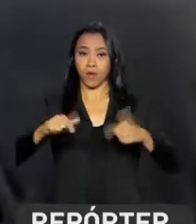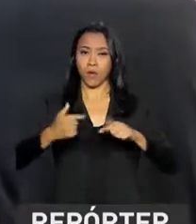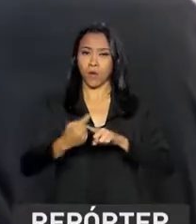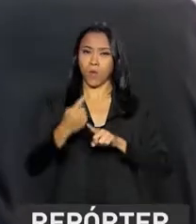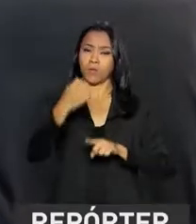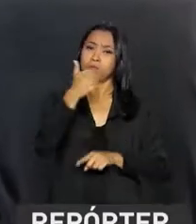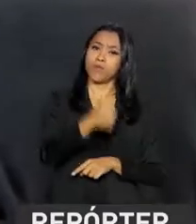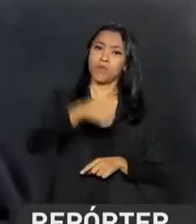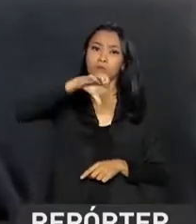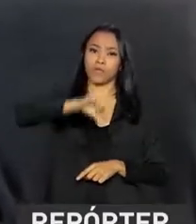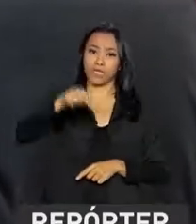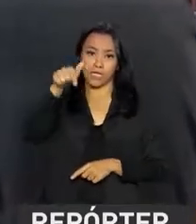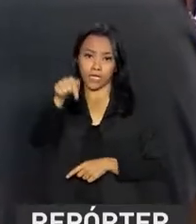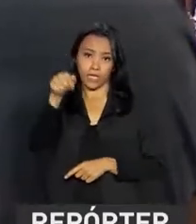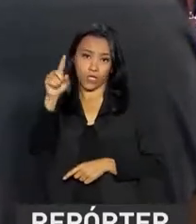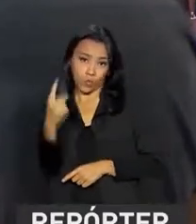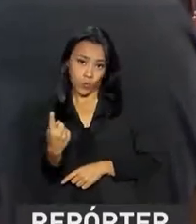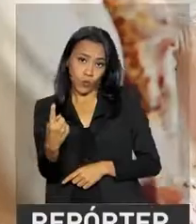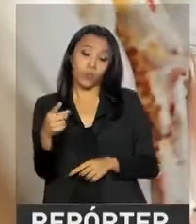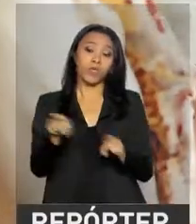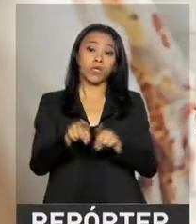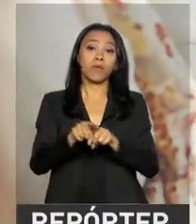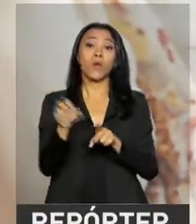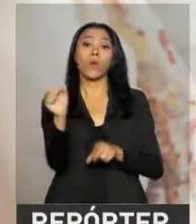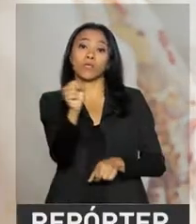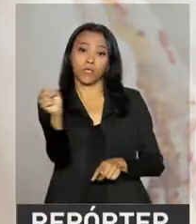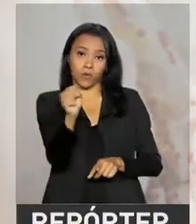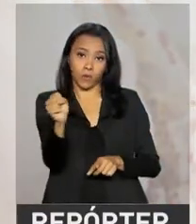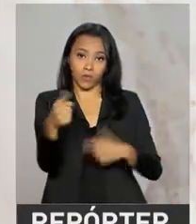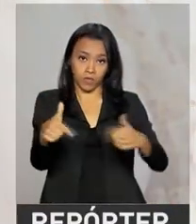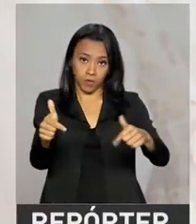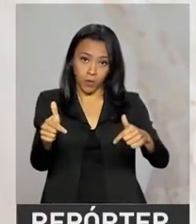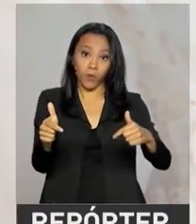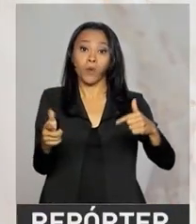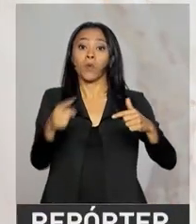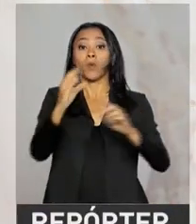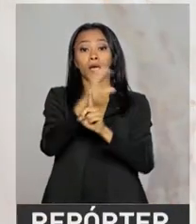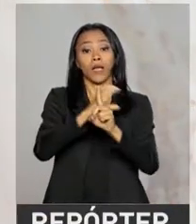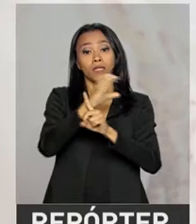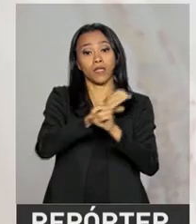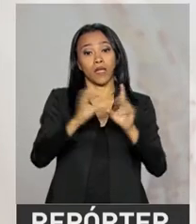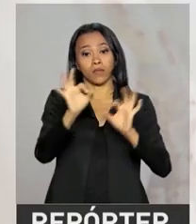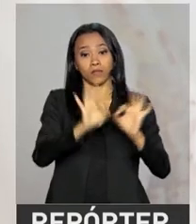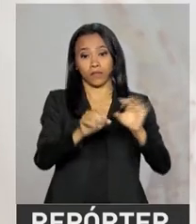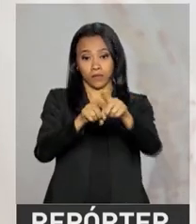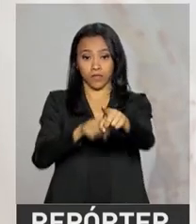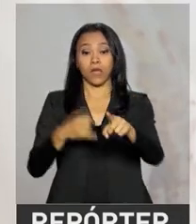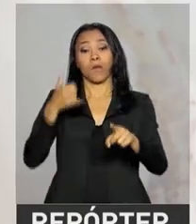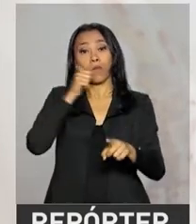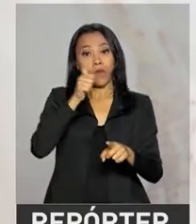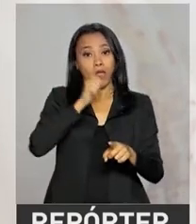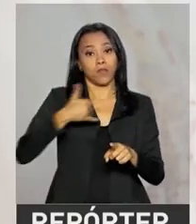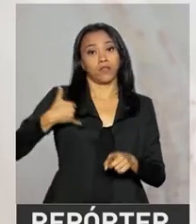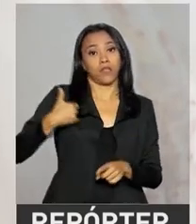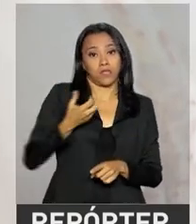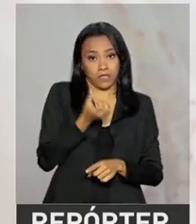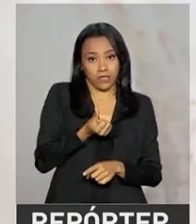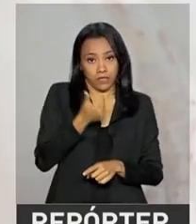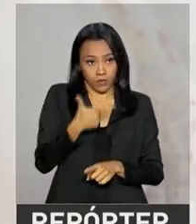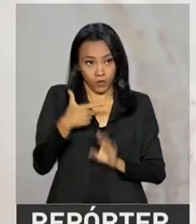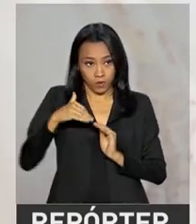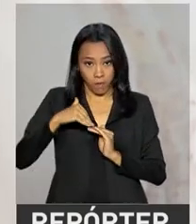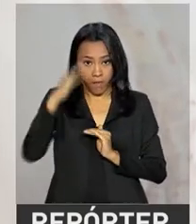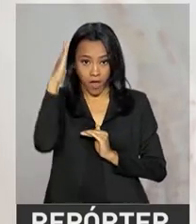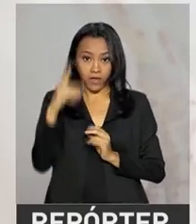1981 e 1988 o calendário de saque ficou assim mulheres com 62 anos ou mais e